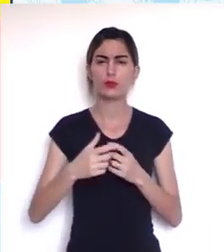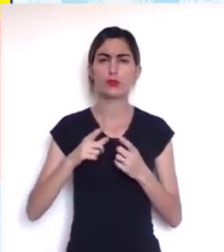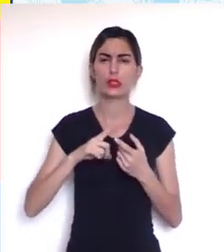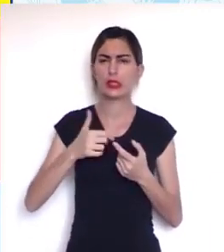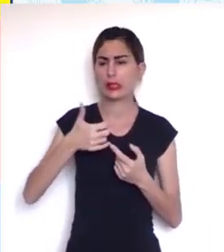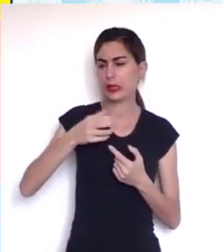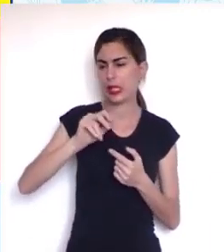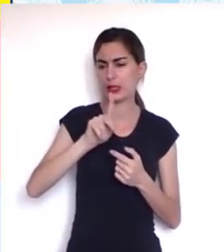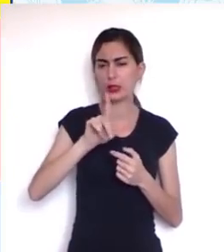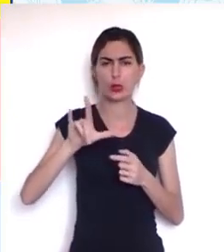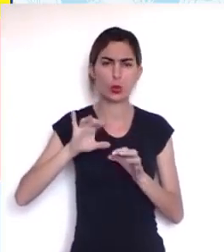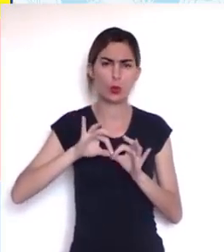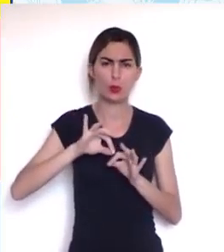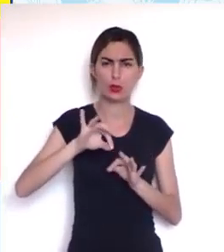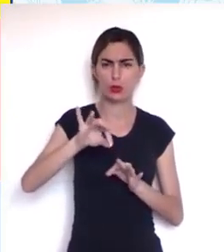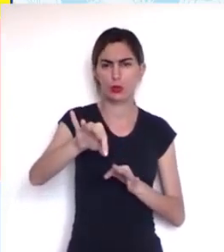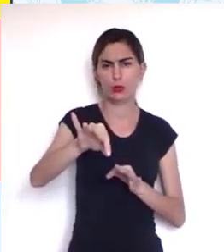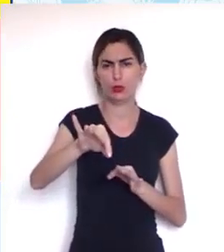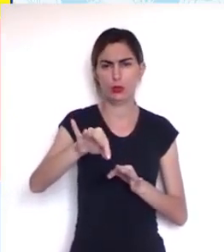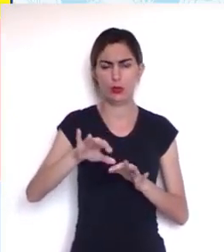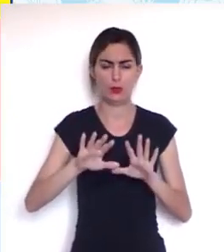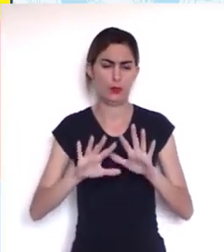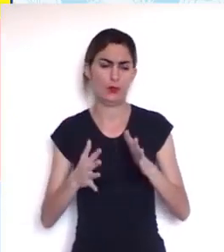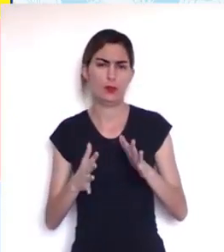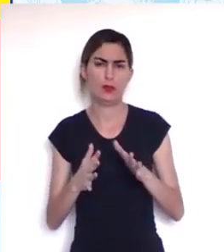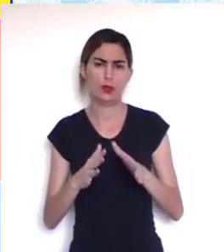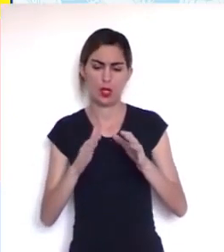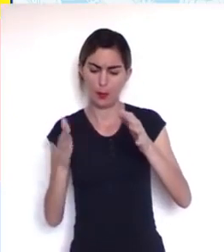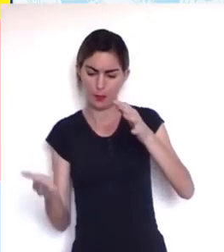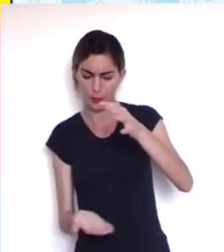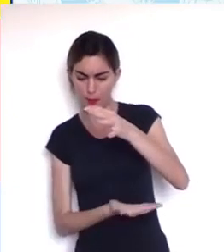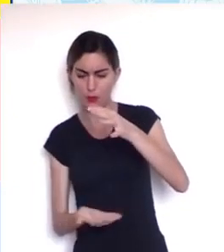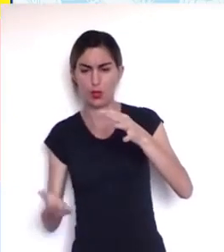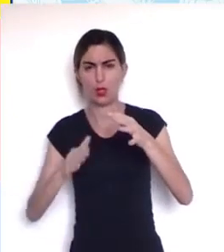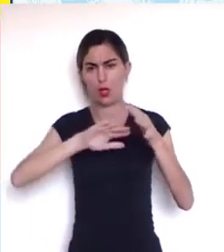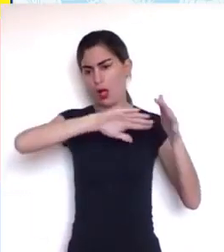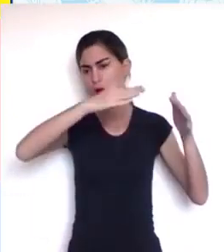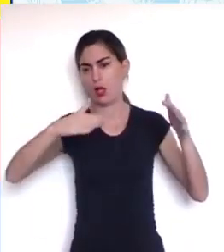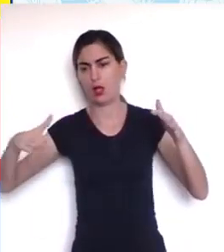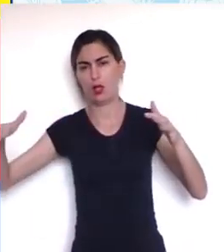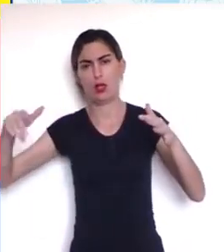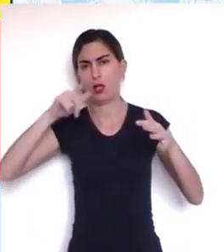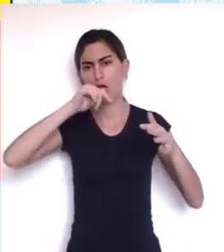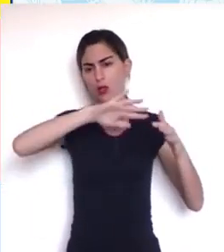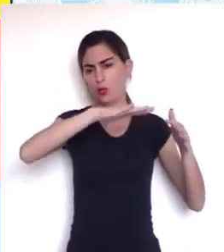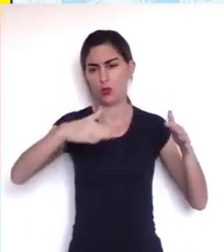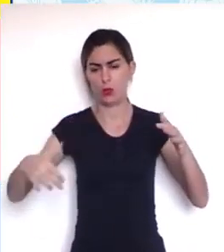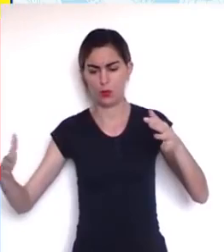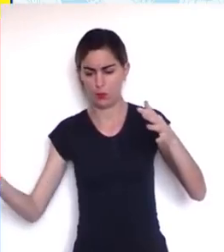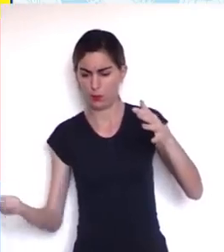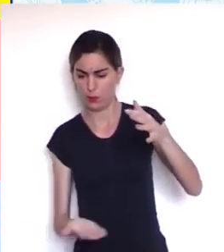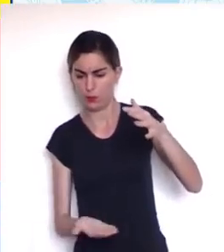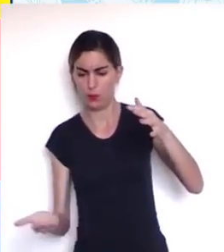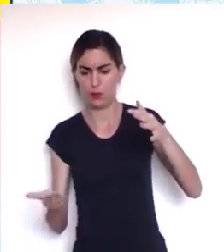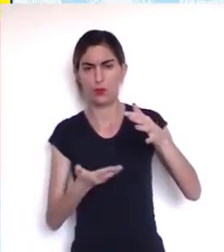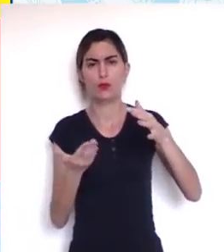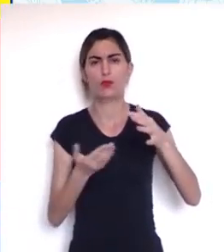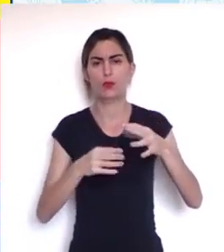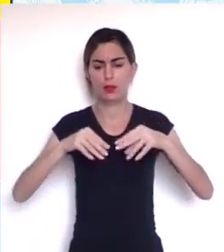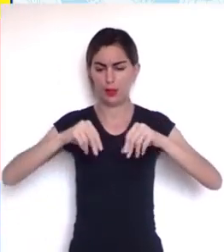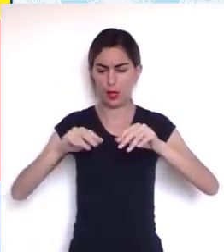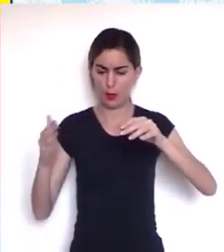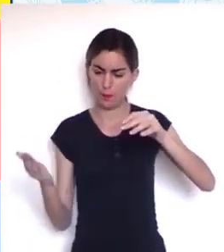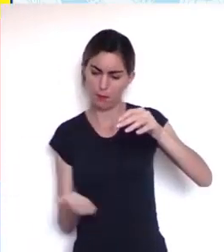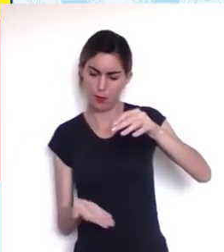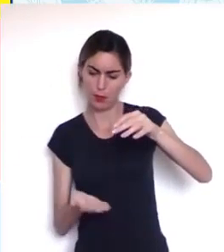E quase 10 quilômetros na parte abaixo dos oceanos. Ela é dividida em grandes